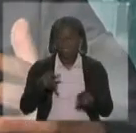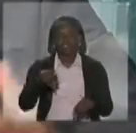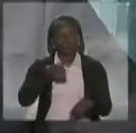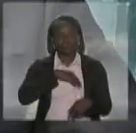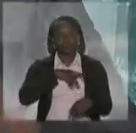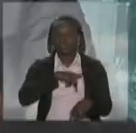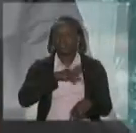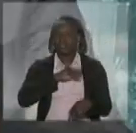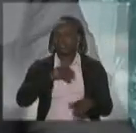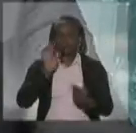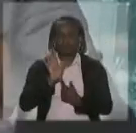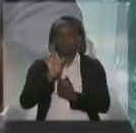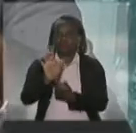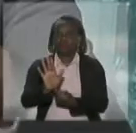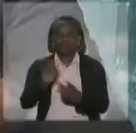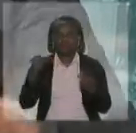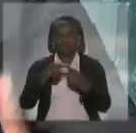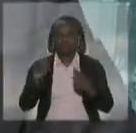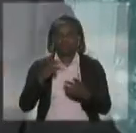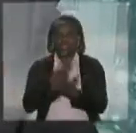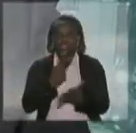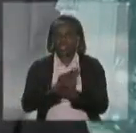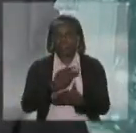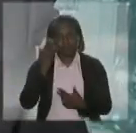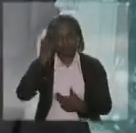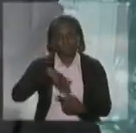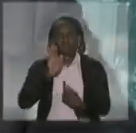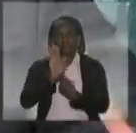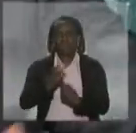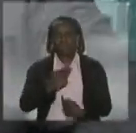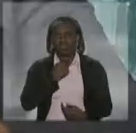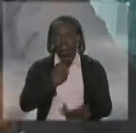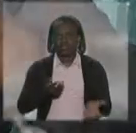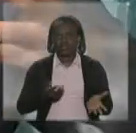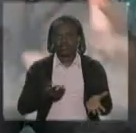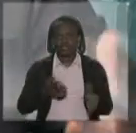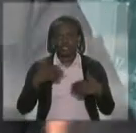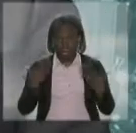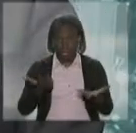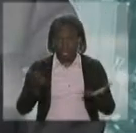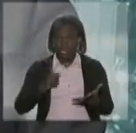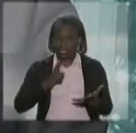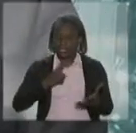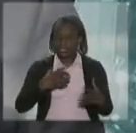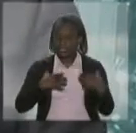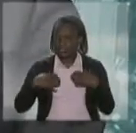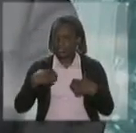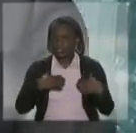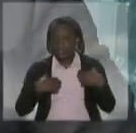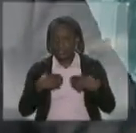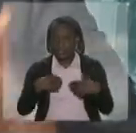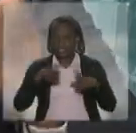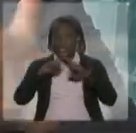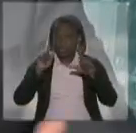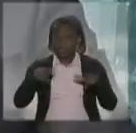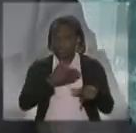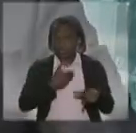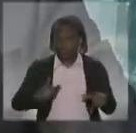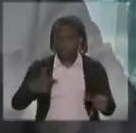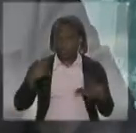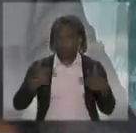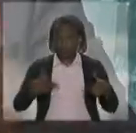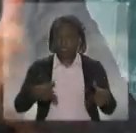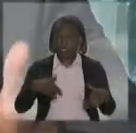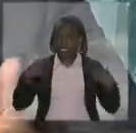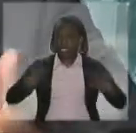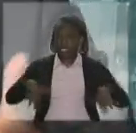argüir a inconstitucionalidade então nós estamos aqui vivendo um drama o servidor público assustado